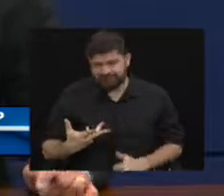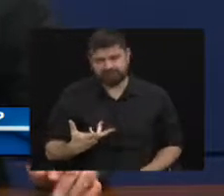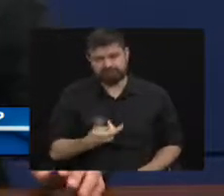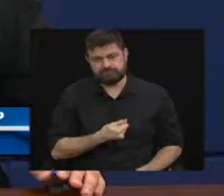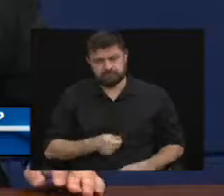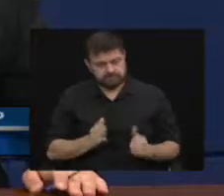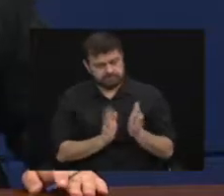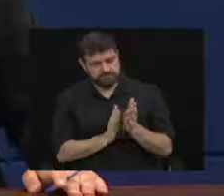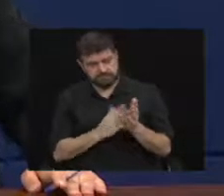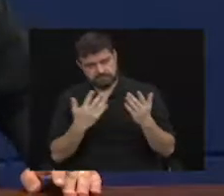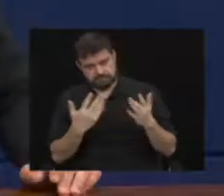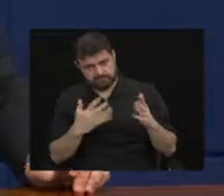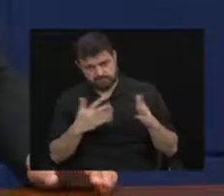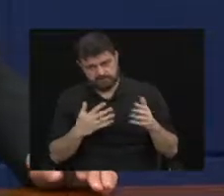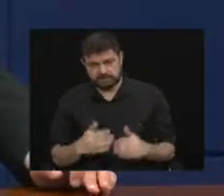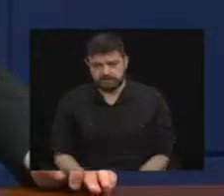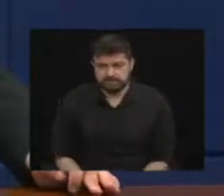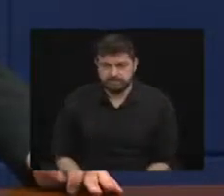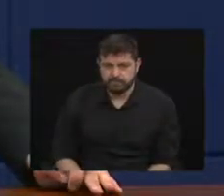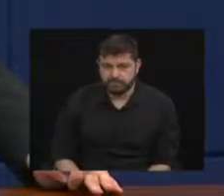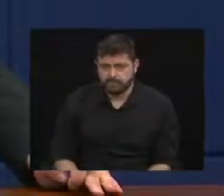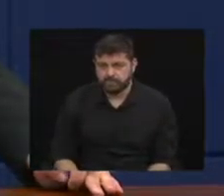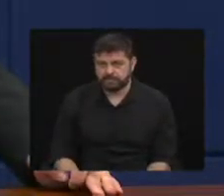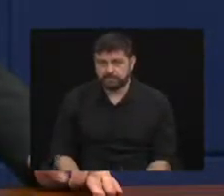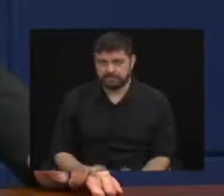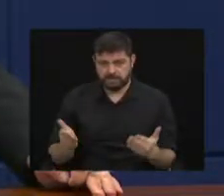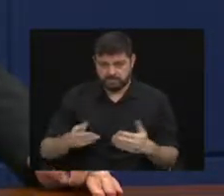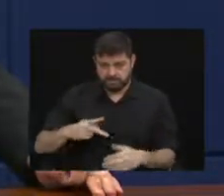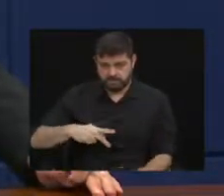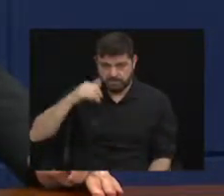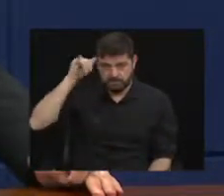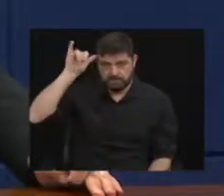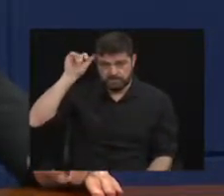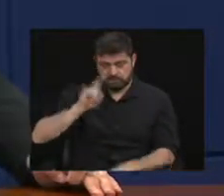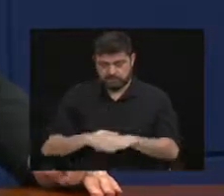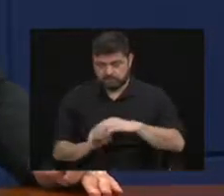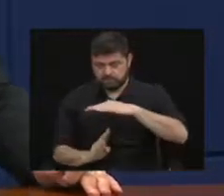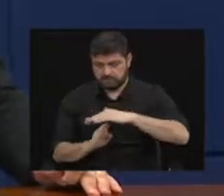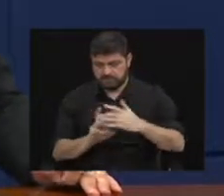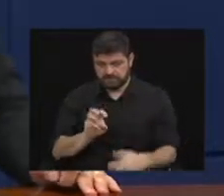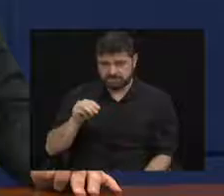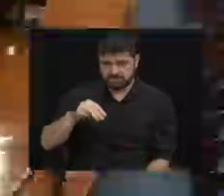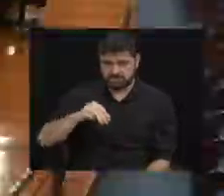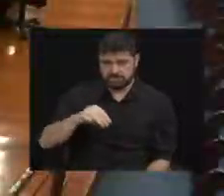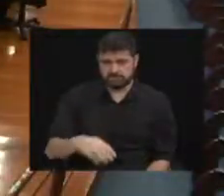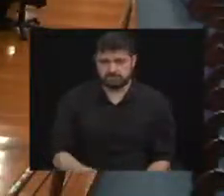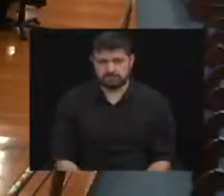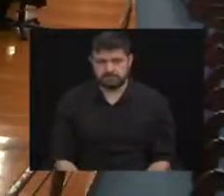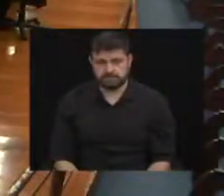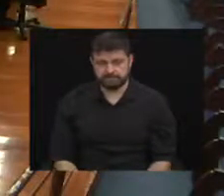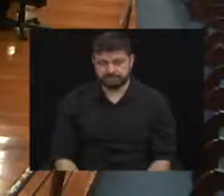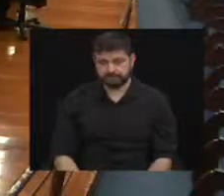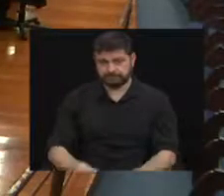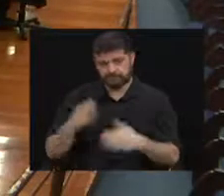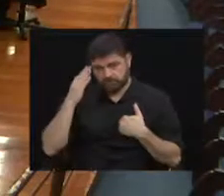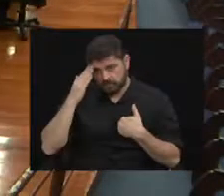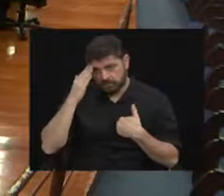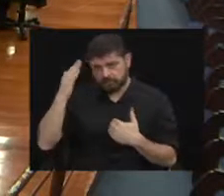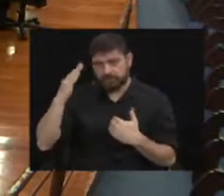Educação, Cultura e Arte. A gente ficou muito feliz com essa, finalmente ter sido publicada essa lei. Muito obrigado. Não, vereador. Parabéns a Vossa Excelência